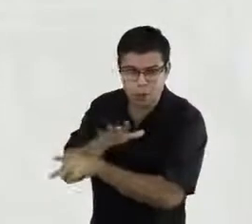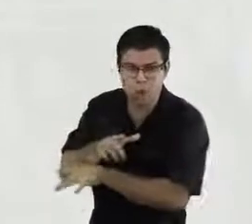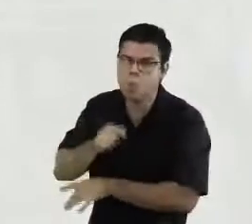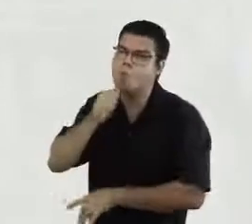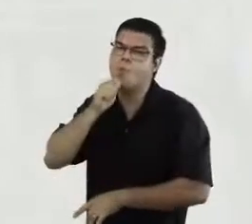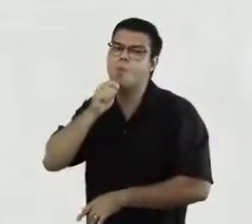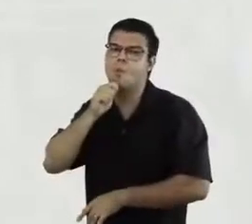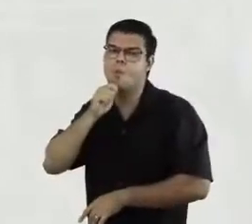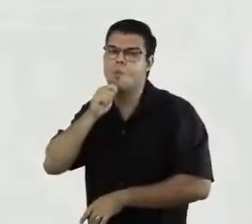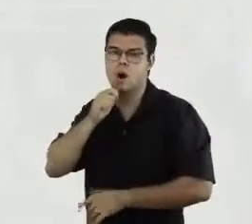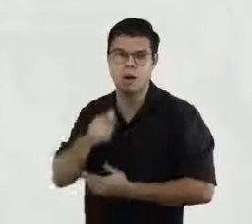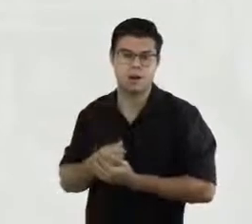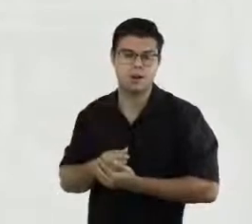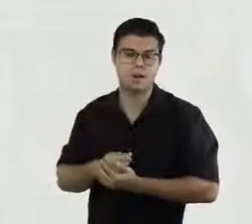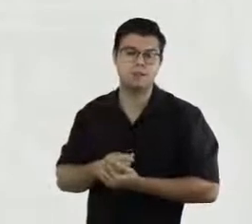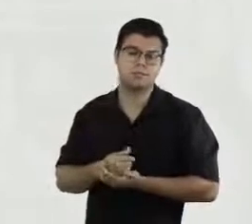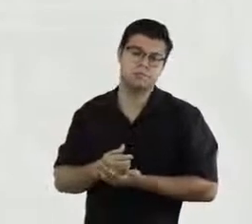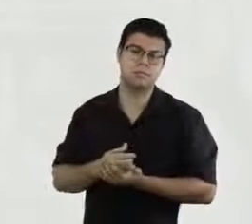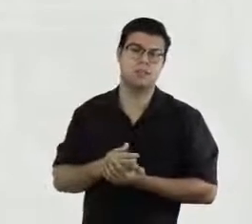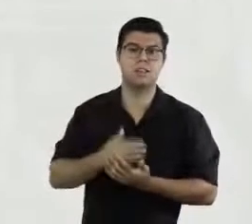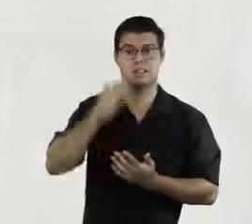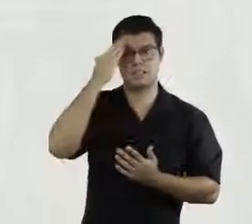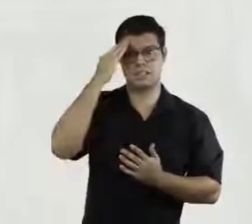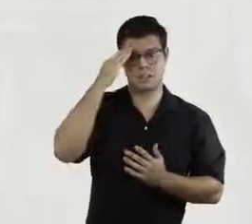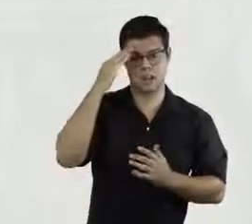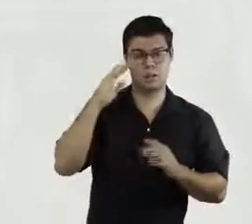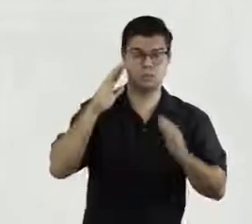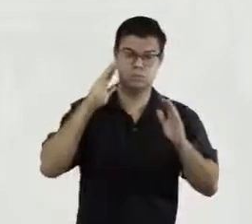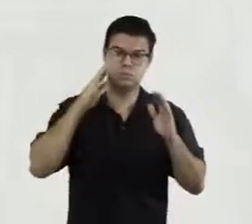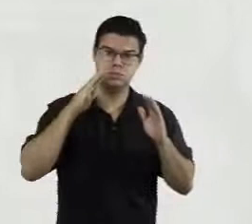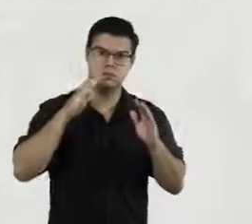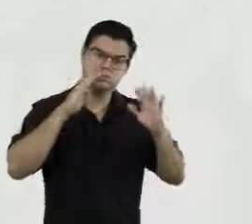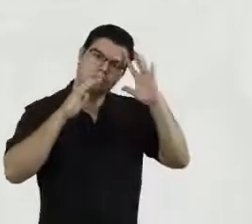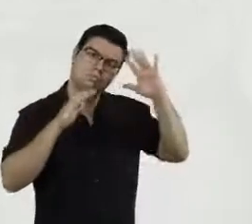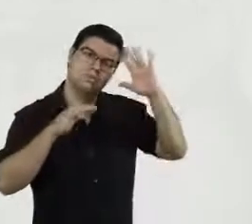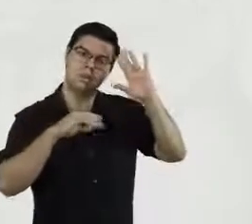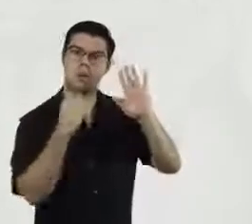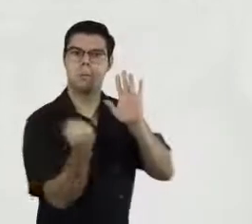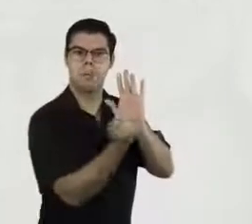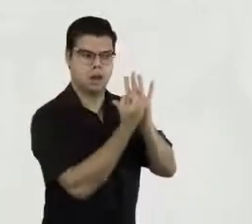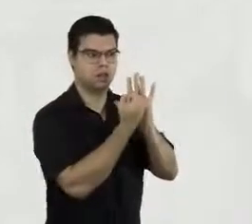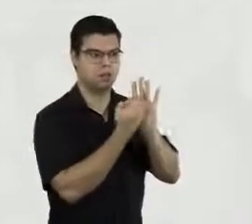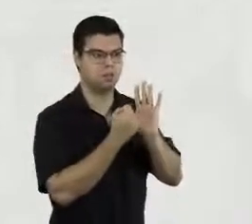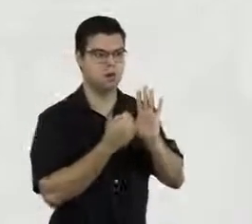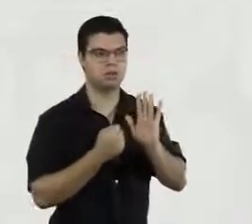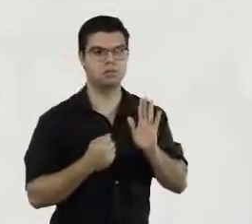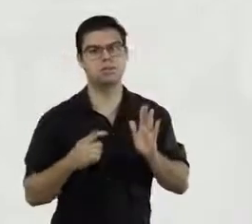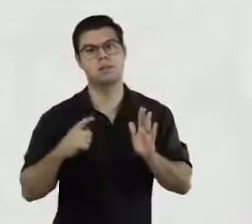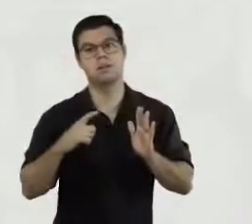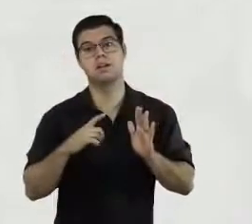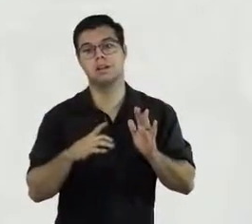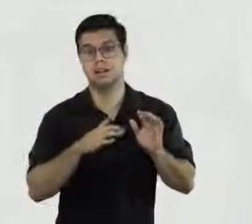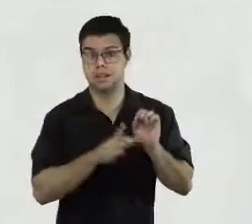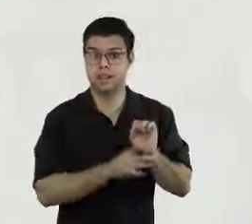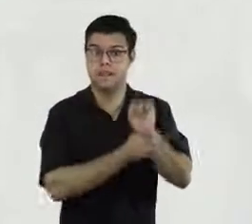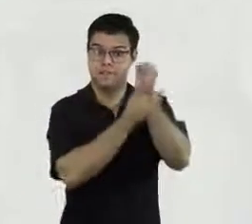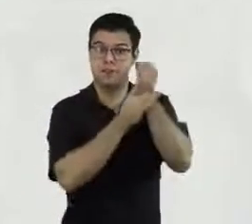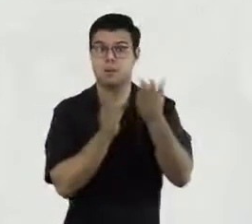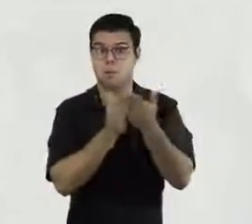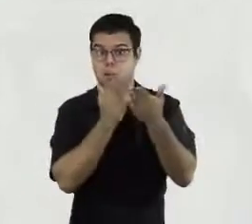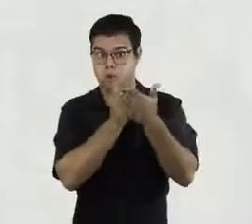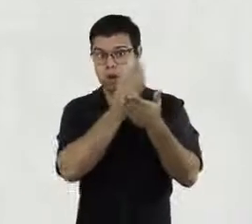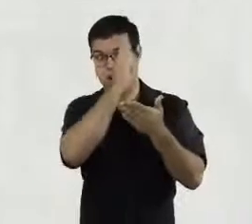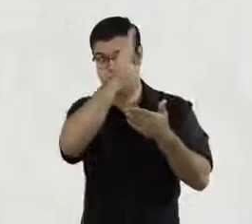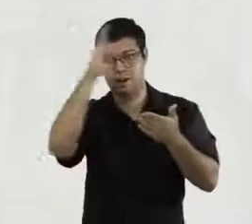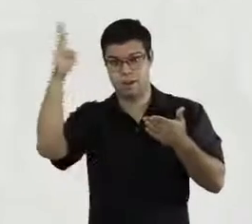Em termo universal, esta noção de patrimônio bibliográfico tem em sua defesa a bibliografia material, como